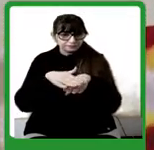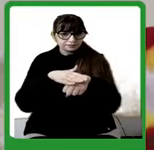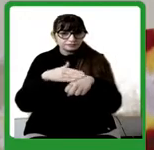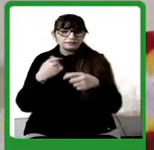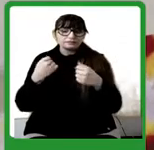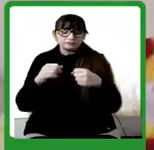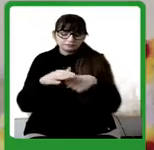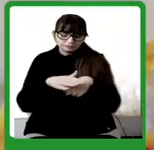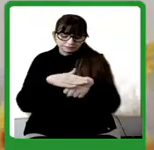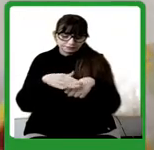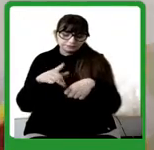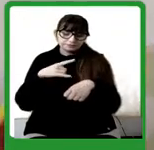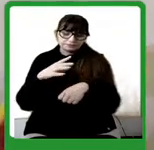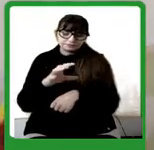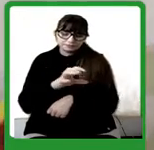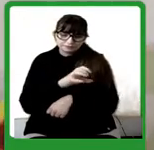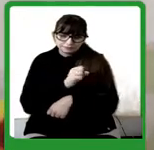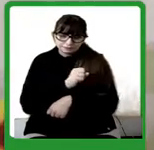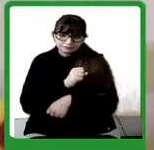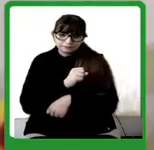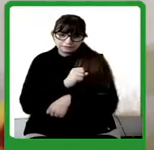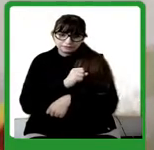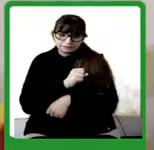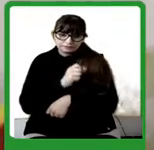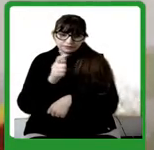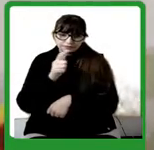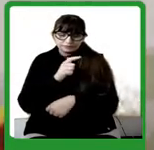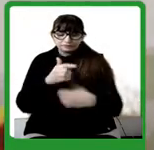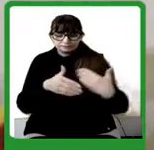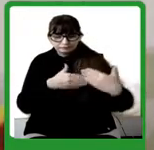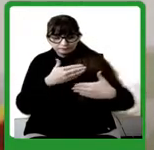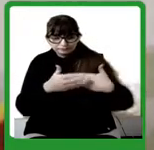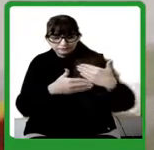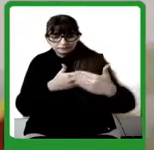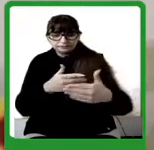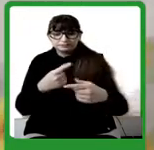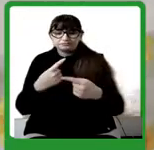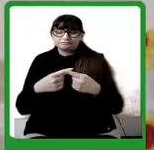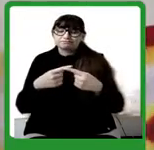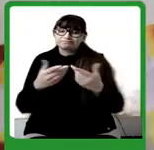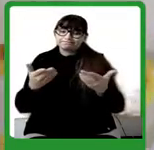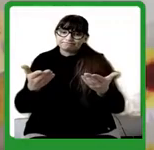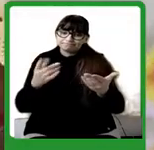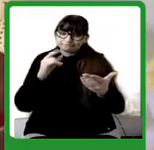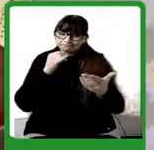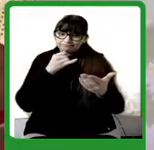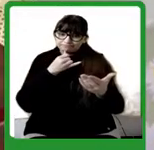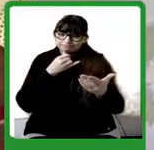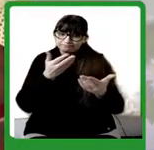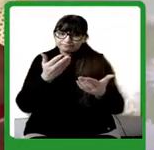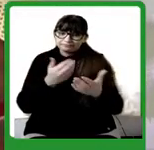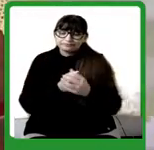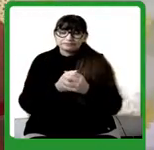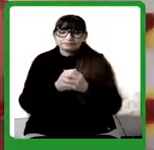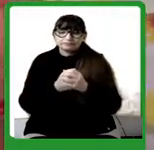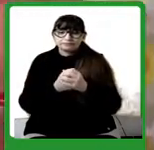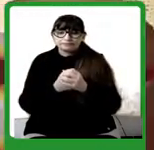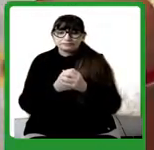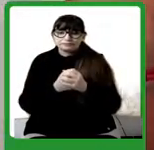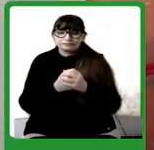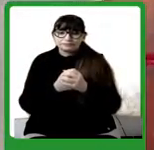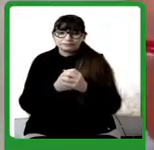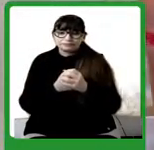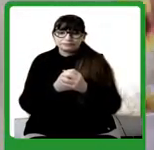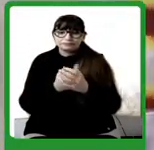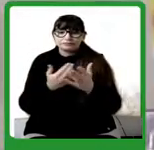tem que amar elas, pra elas se criar assim, sabe? Porque senão, vamos ver o que mais. Mana Bavaresco, qual a receita